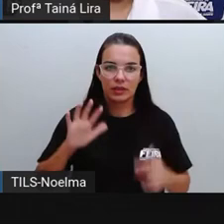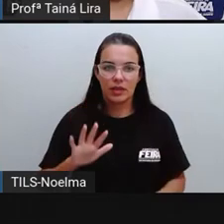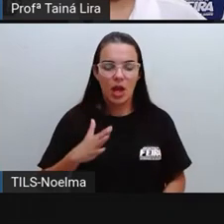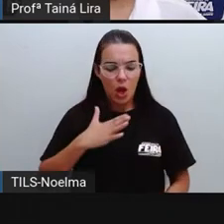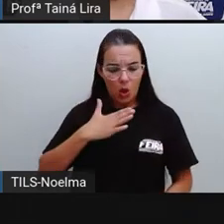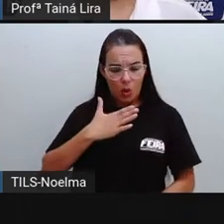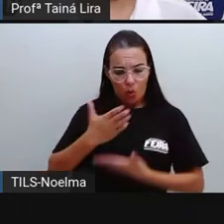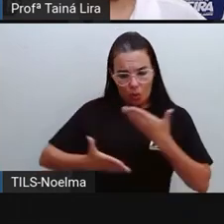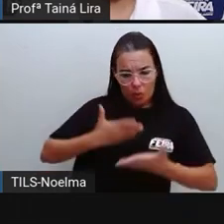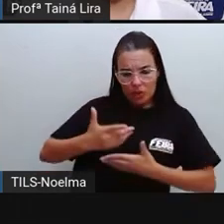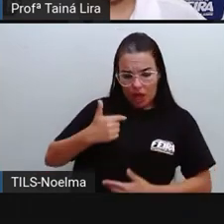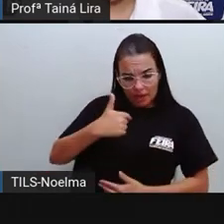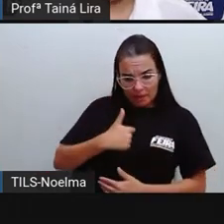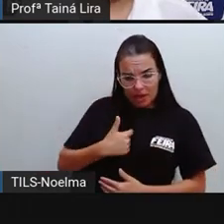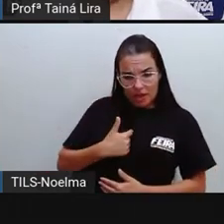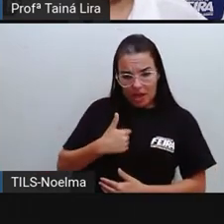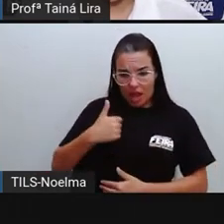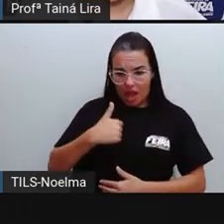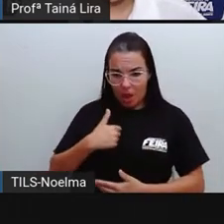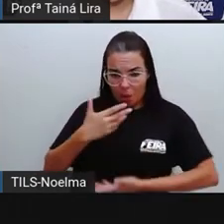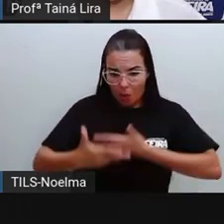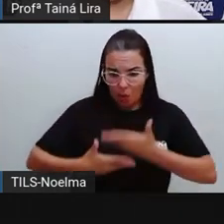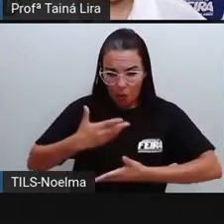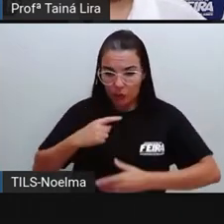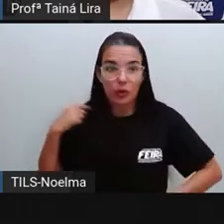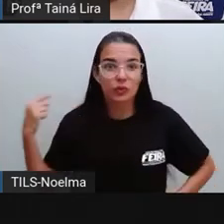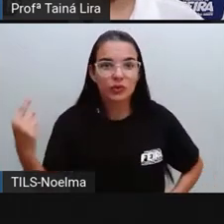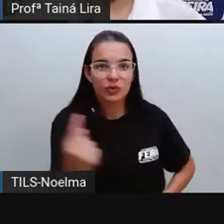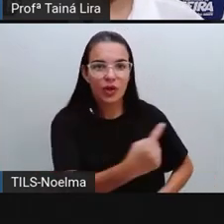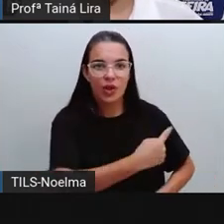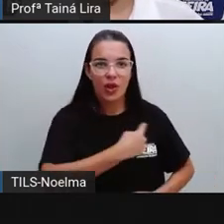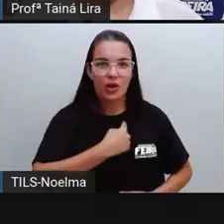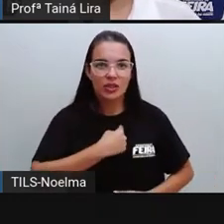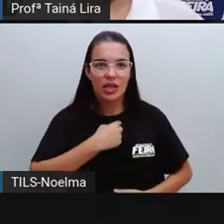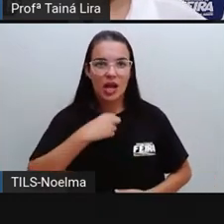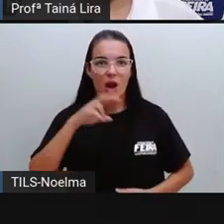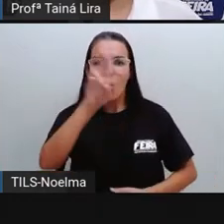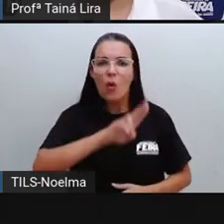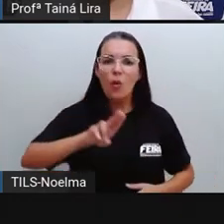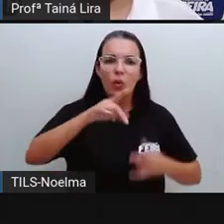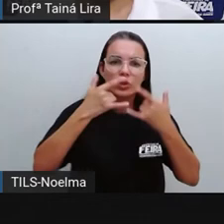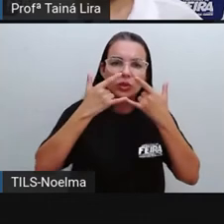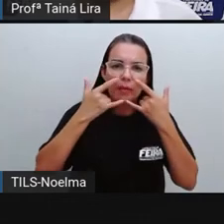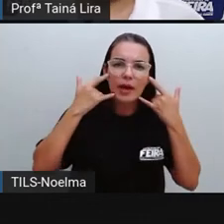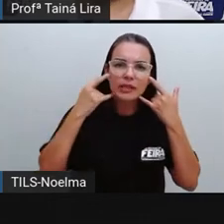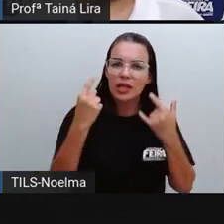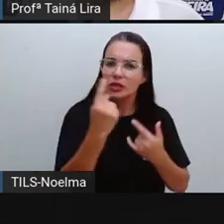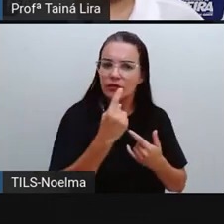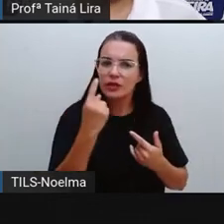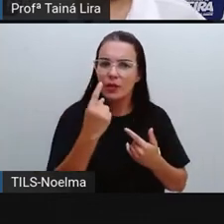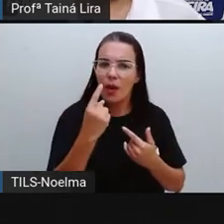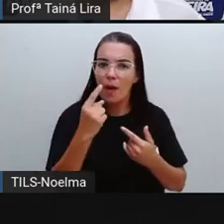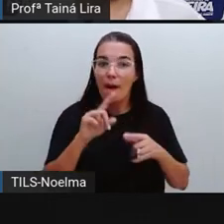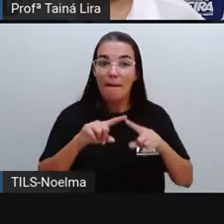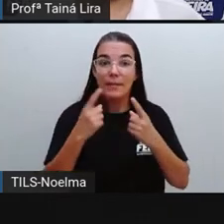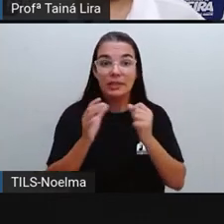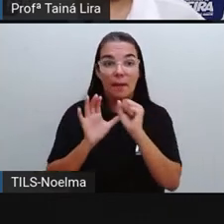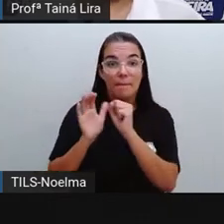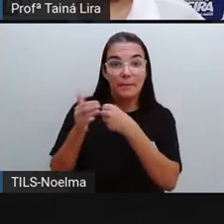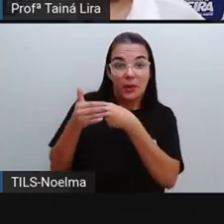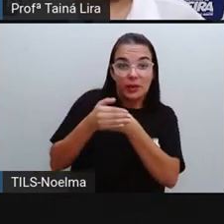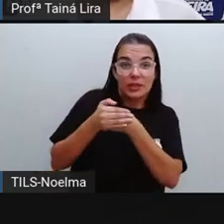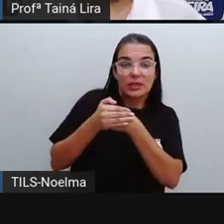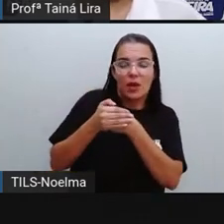O uso de máscara é individual. A proteção é para todos, tá? Então, qual é a informação